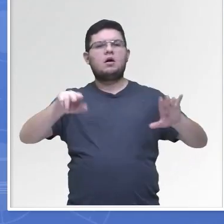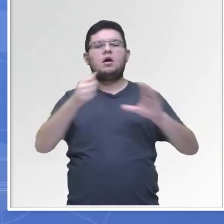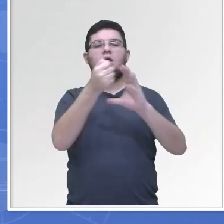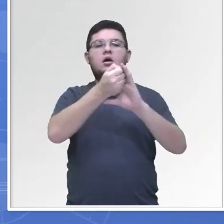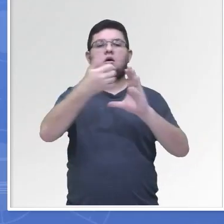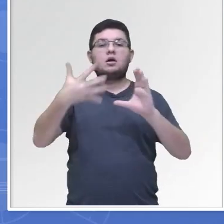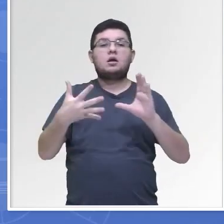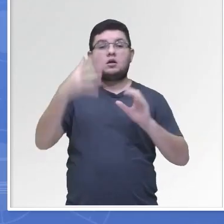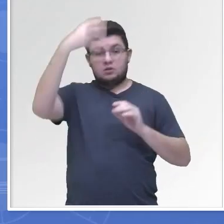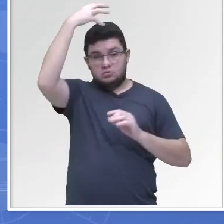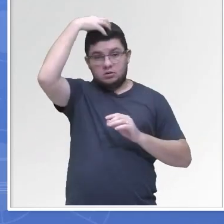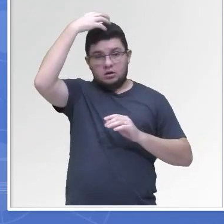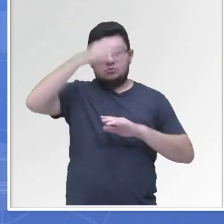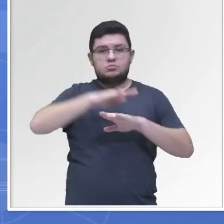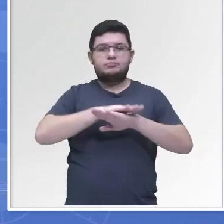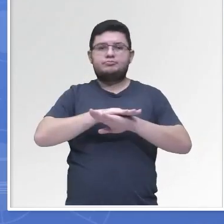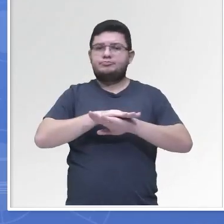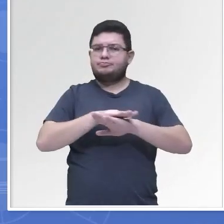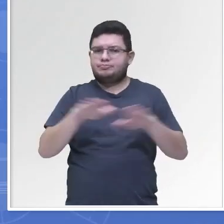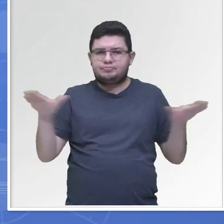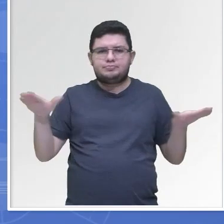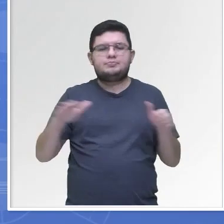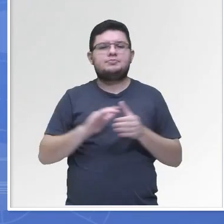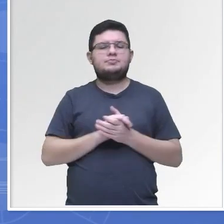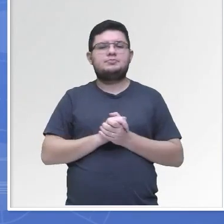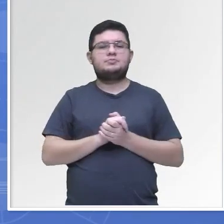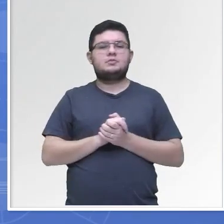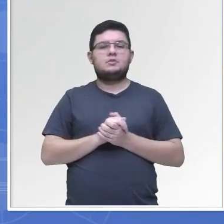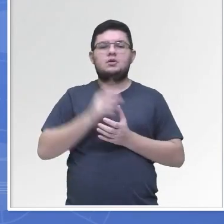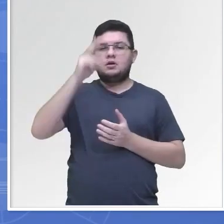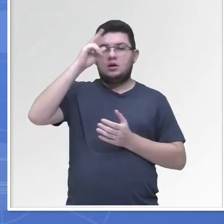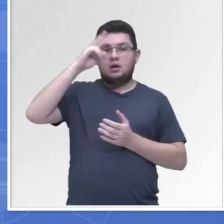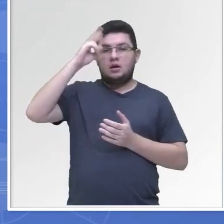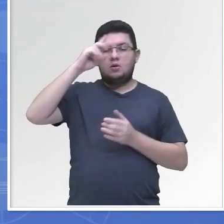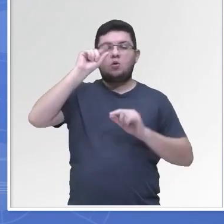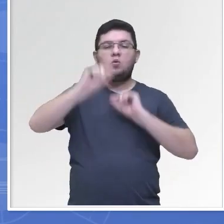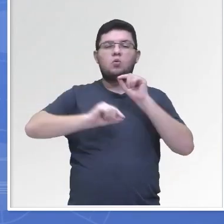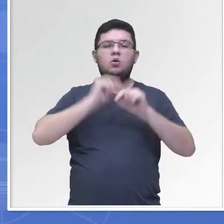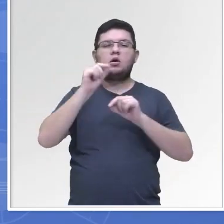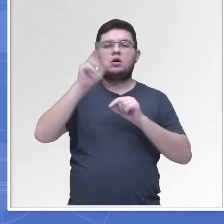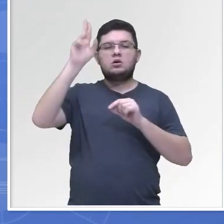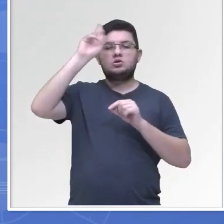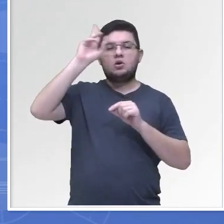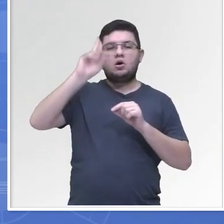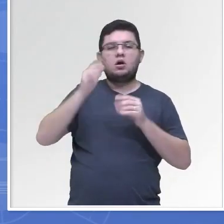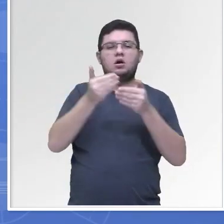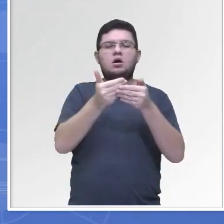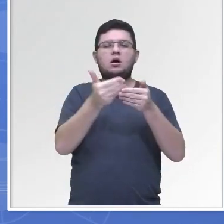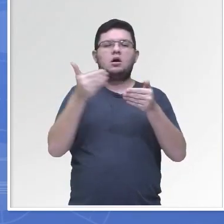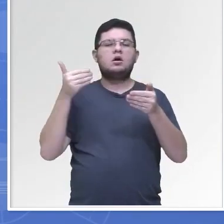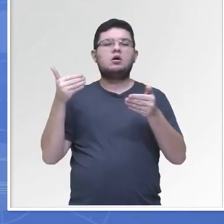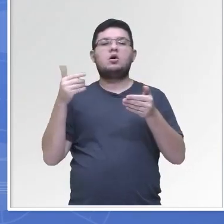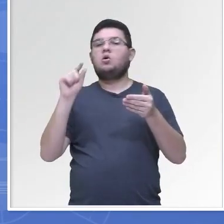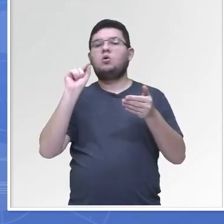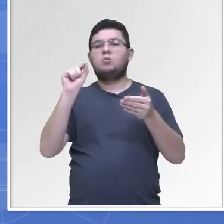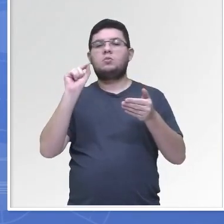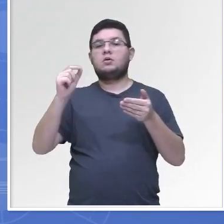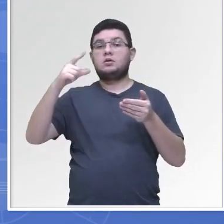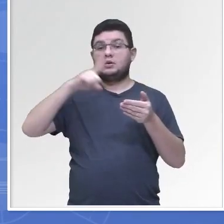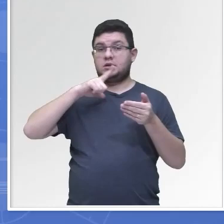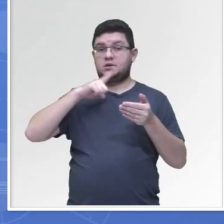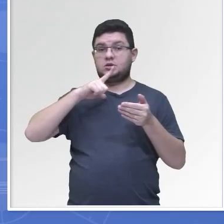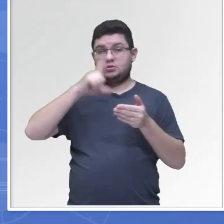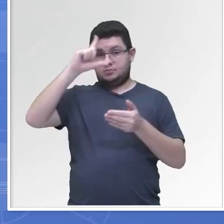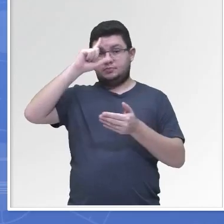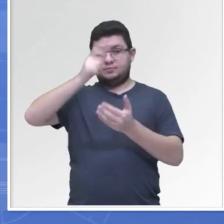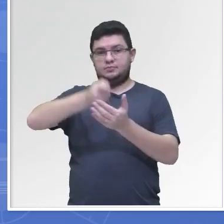história do Brasil, que começa lá em 1808, né, quando Dom João chega, até 1889. Então, nós vamos tirar